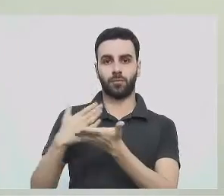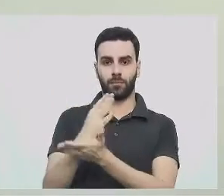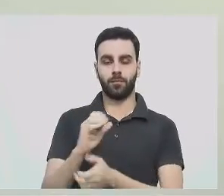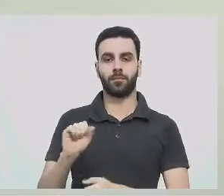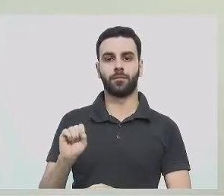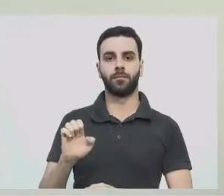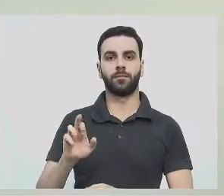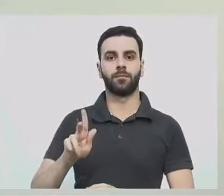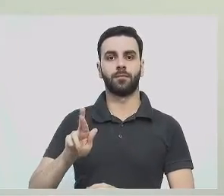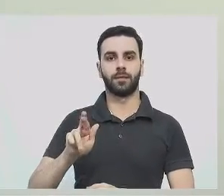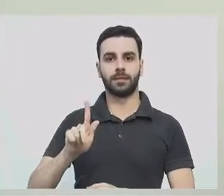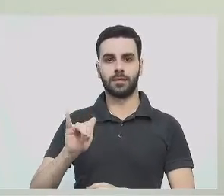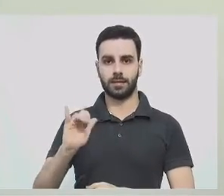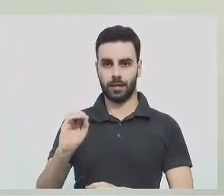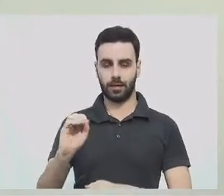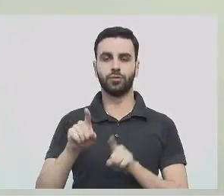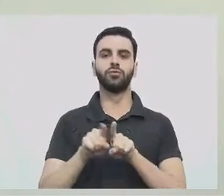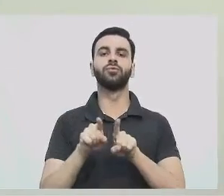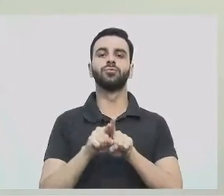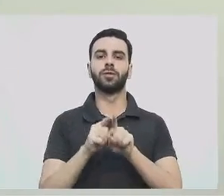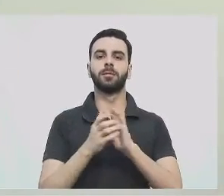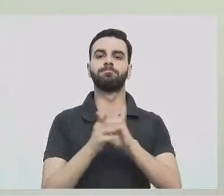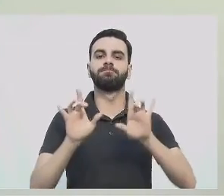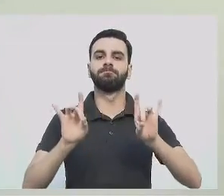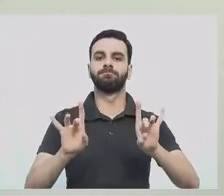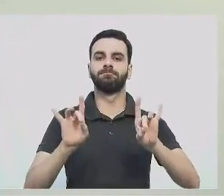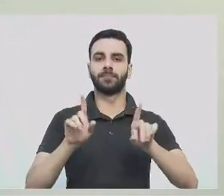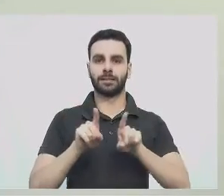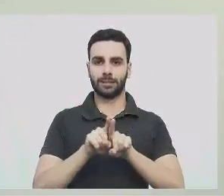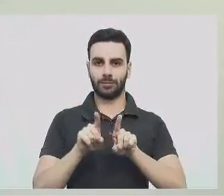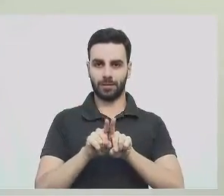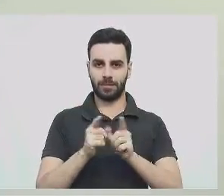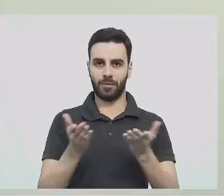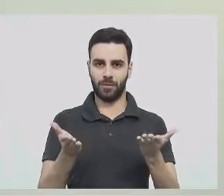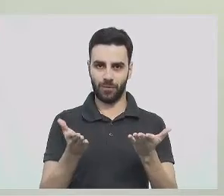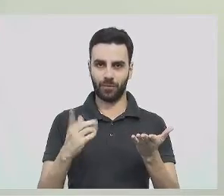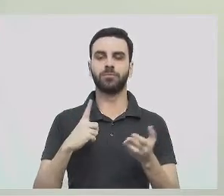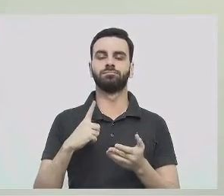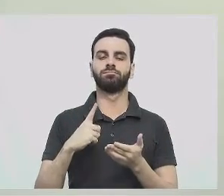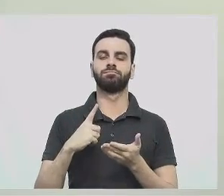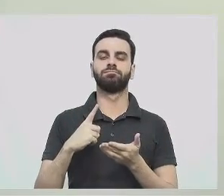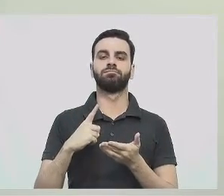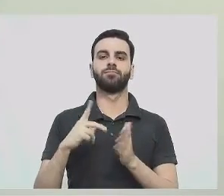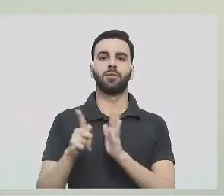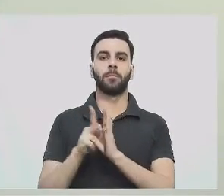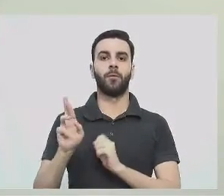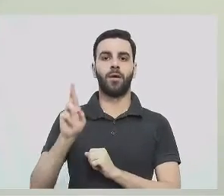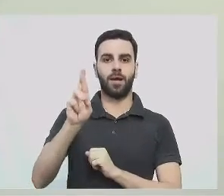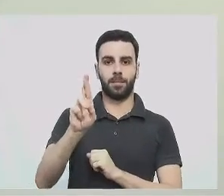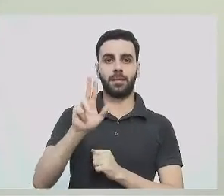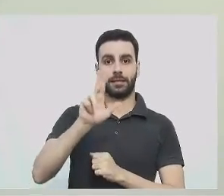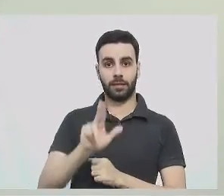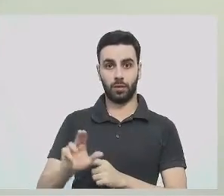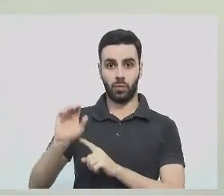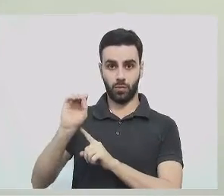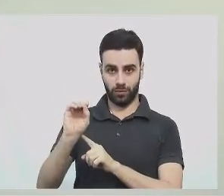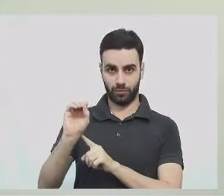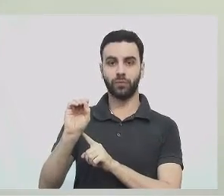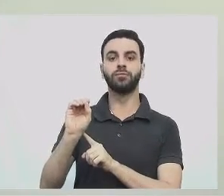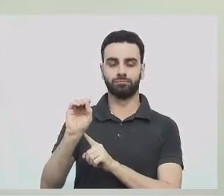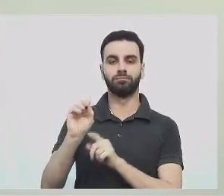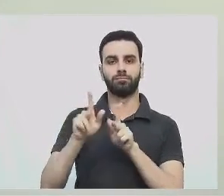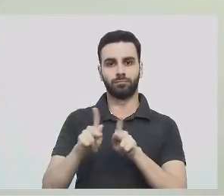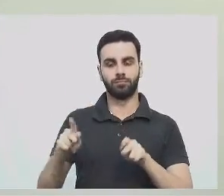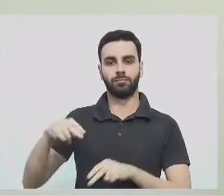na empreitada, e de forma ainda mais especial, aquele que representa a Univiçosa neste ato,